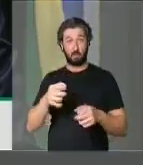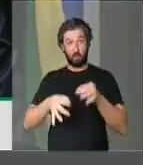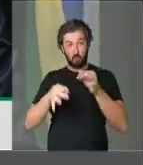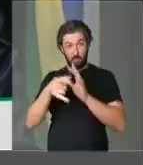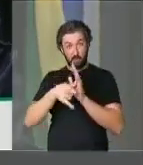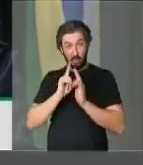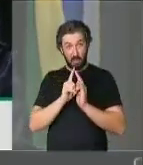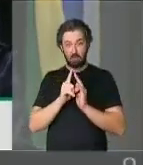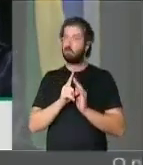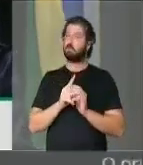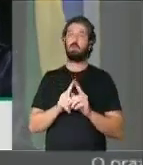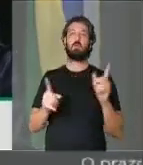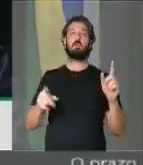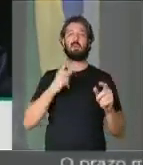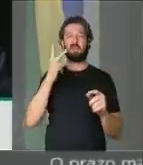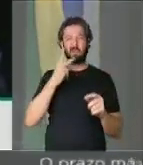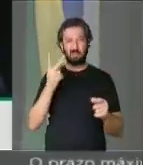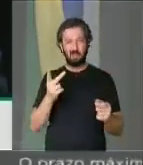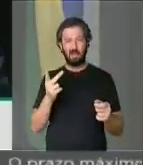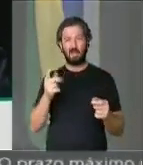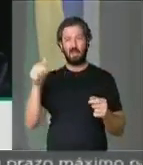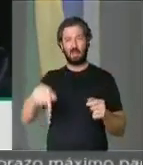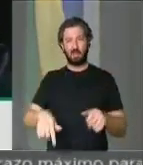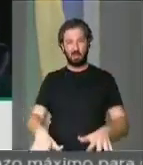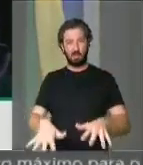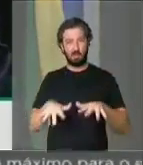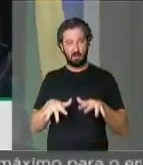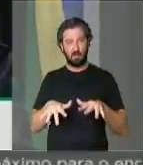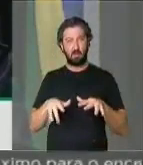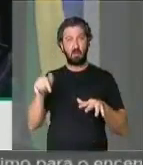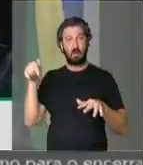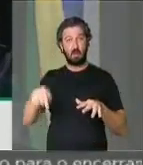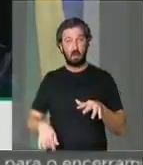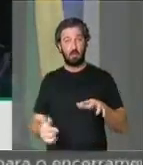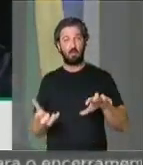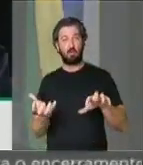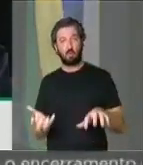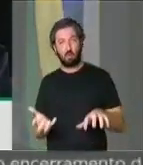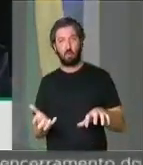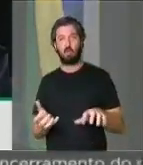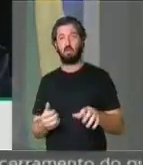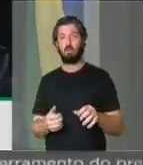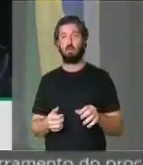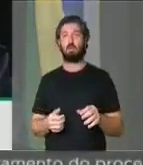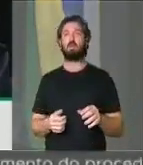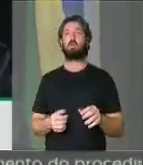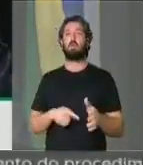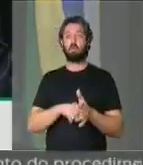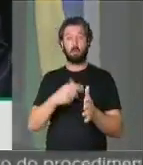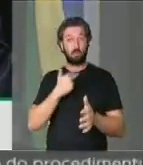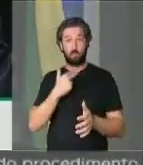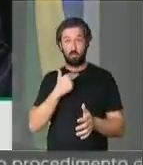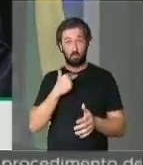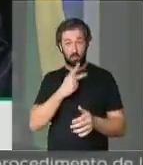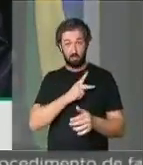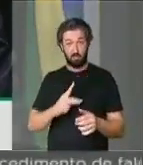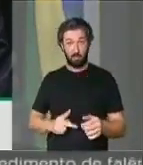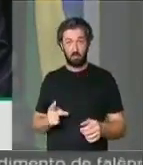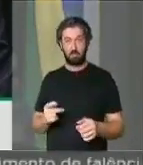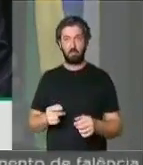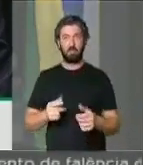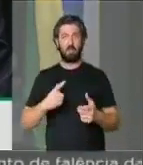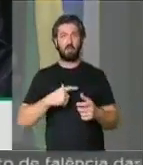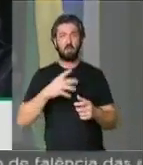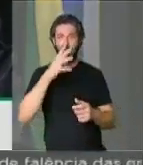pré-julgamento, mas também dizer que este plenário e que o Congresso não deve investigar um presidente sob tão